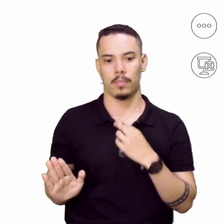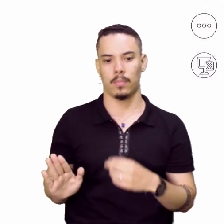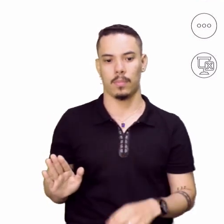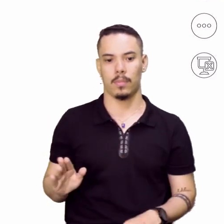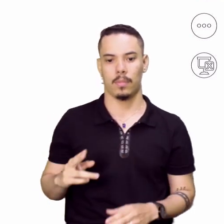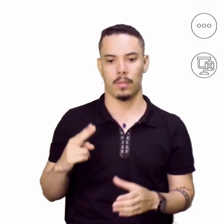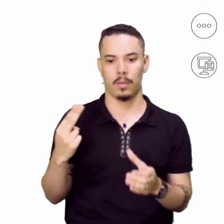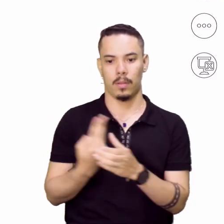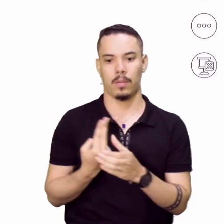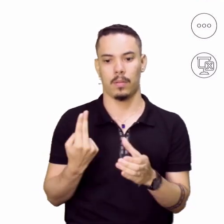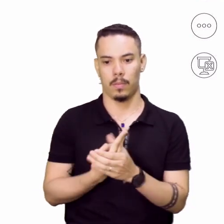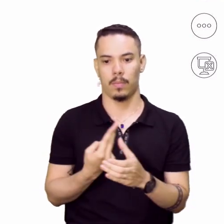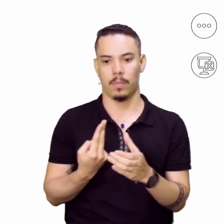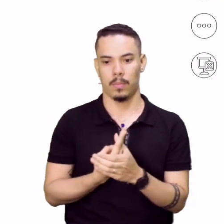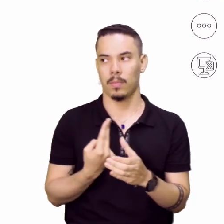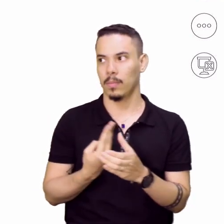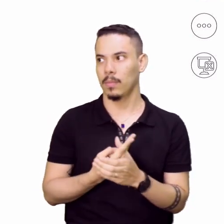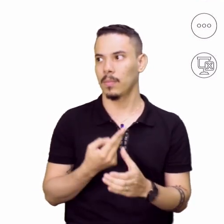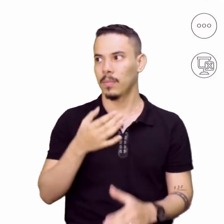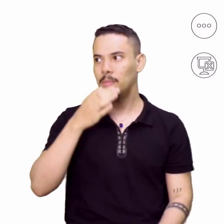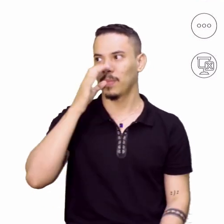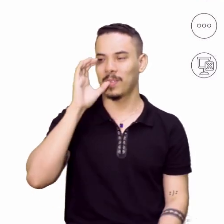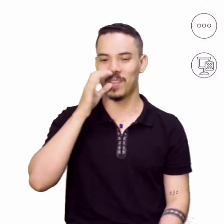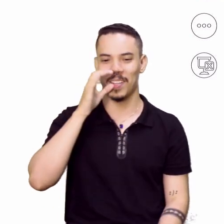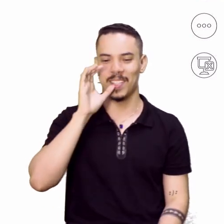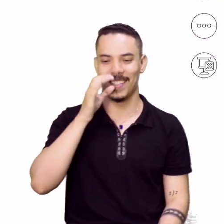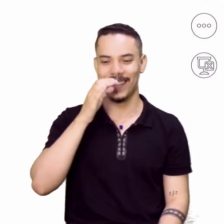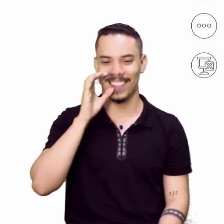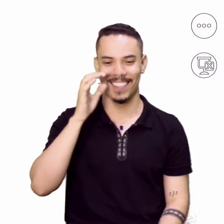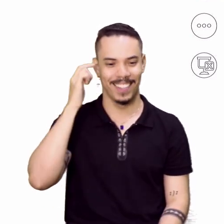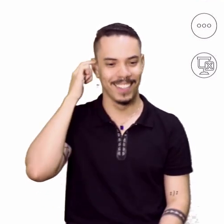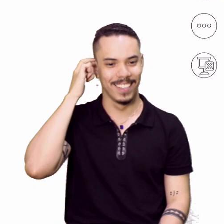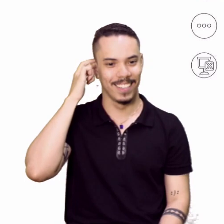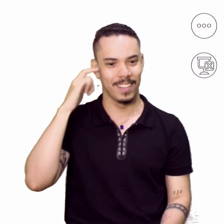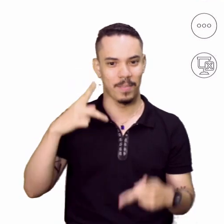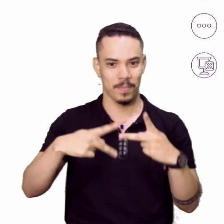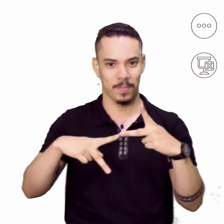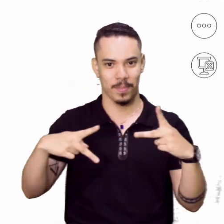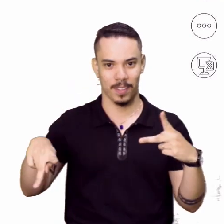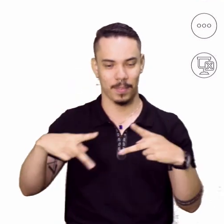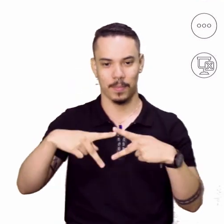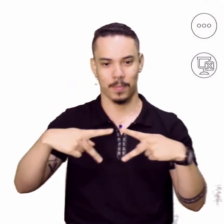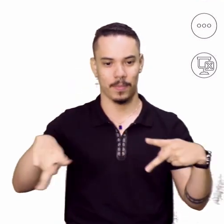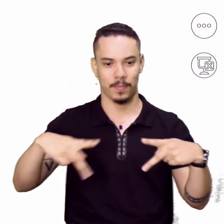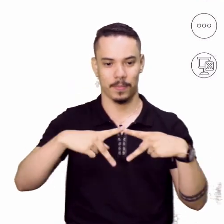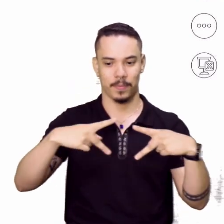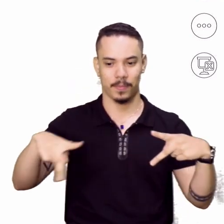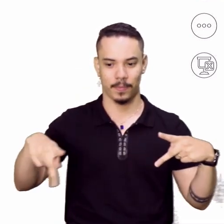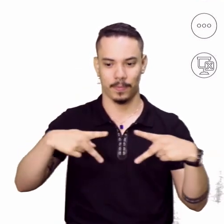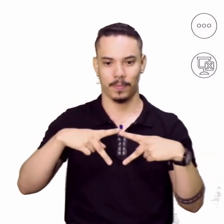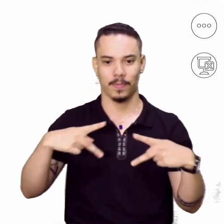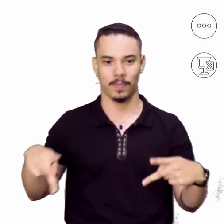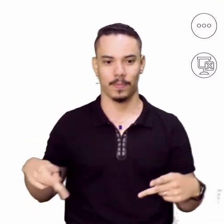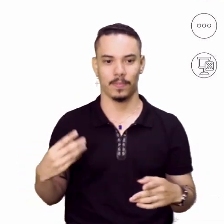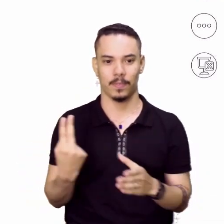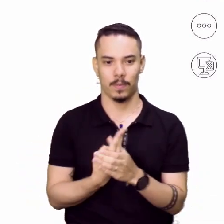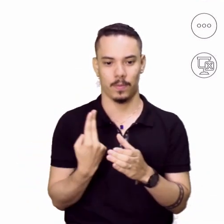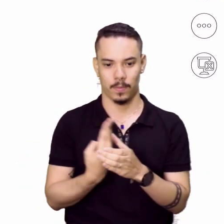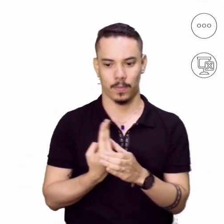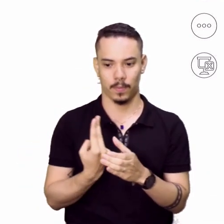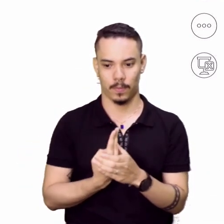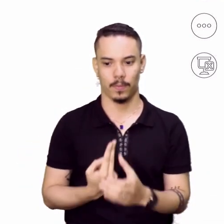prote proteico proteico proteico é proteico né É tá certo aí olha só